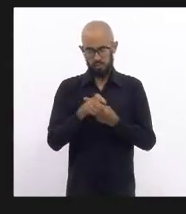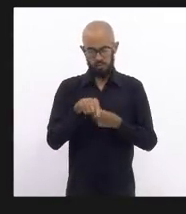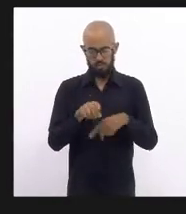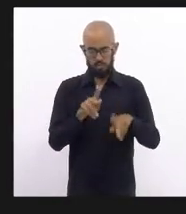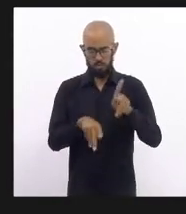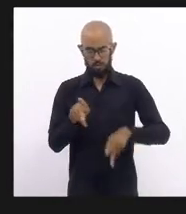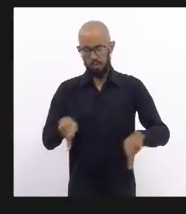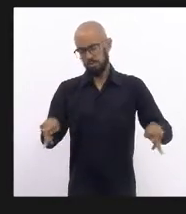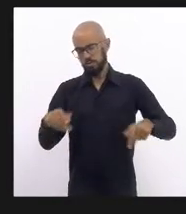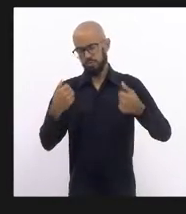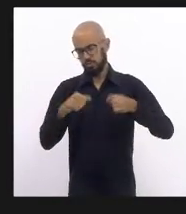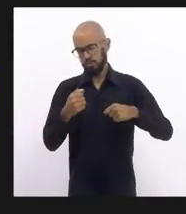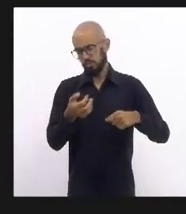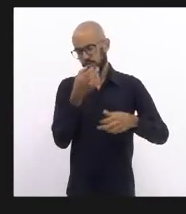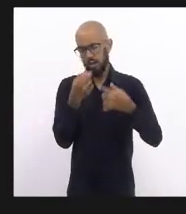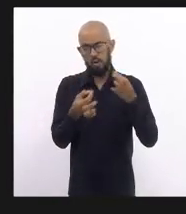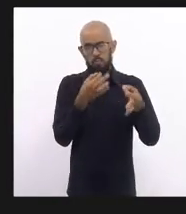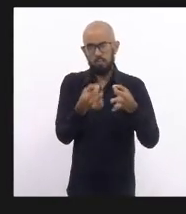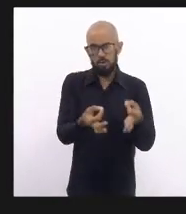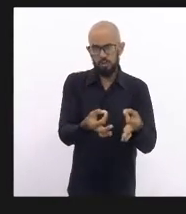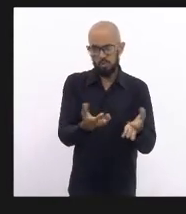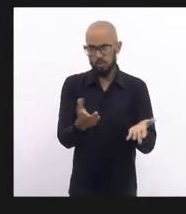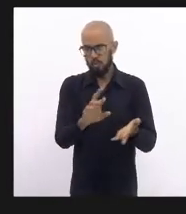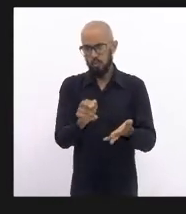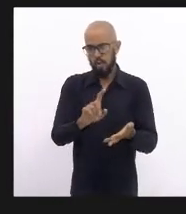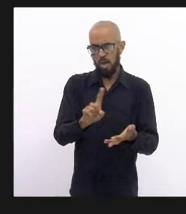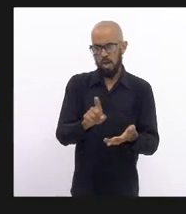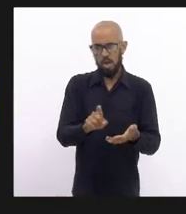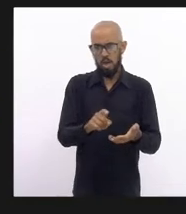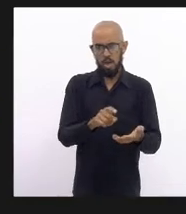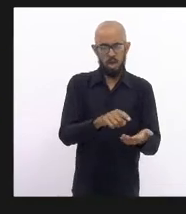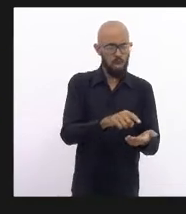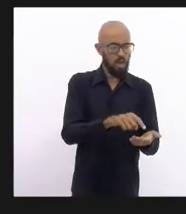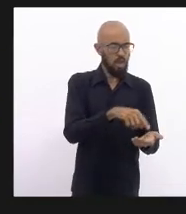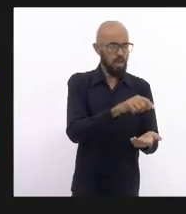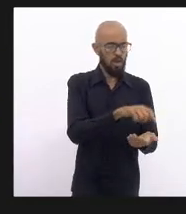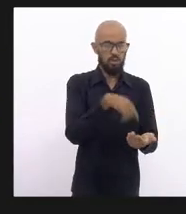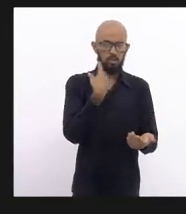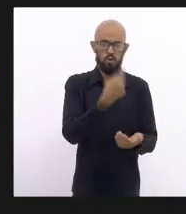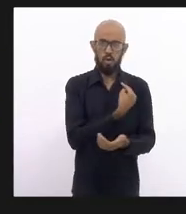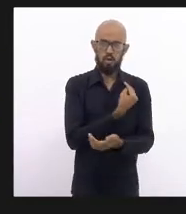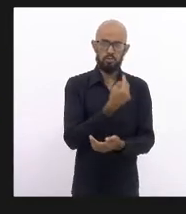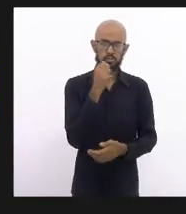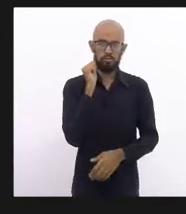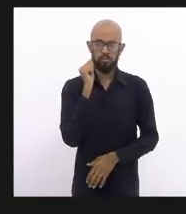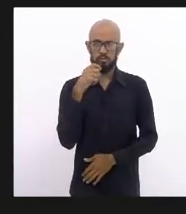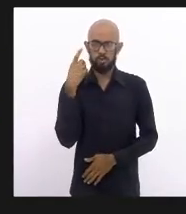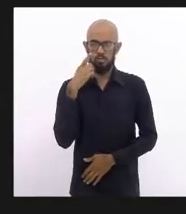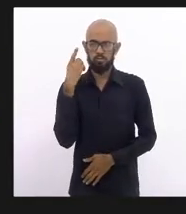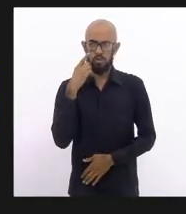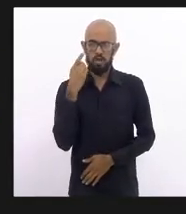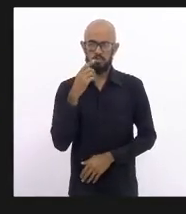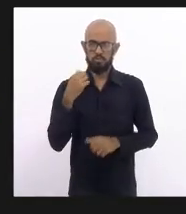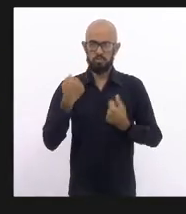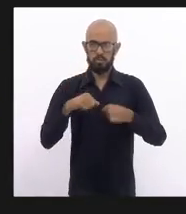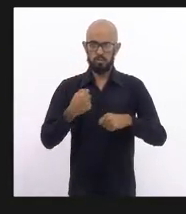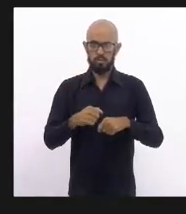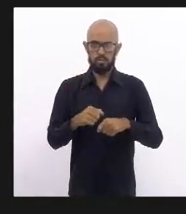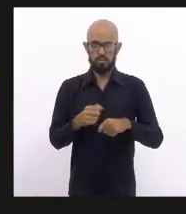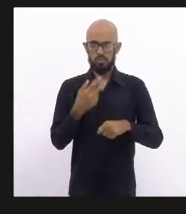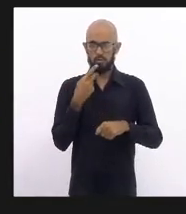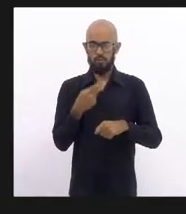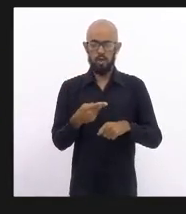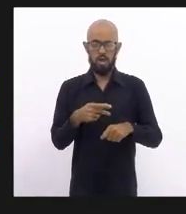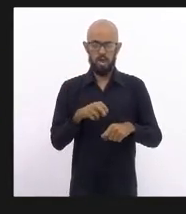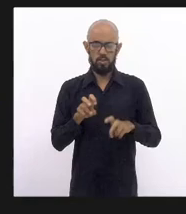que tem que falar. Não é A, B ou C ou nós que somos deputados, né, que temos que falar